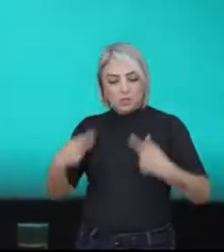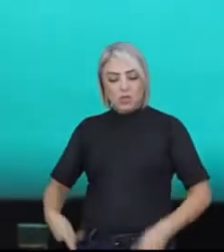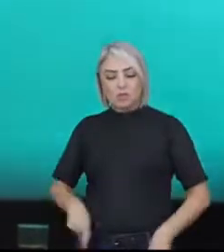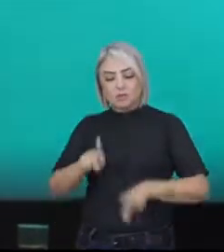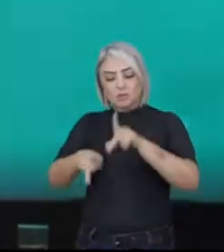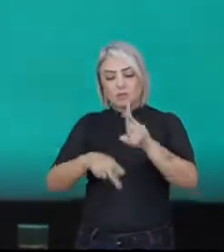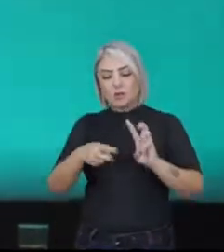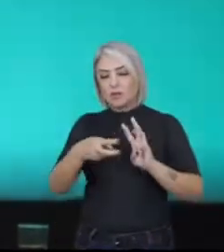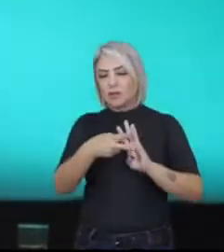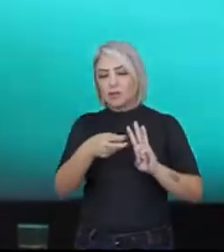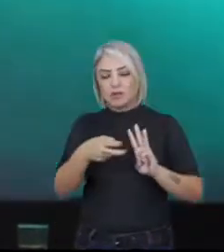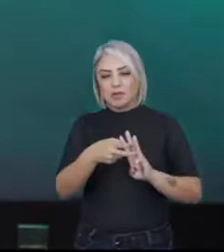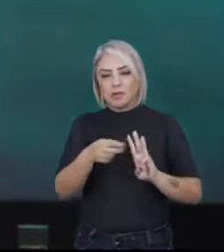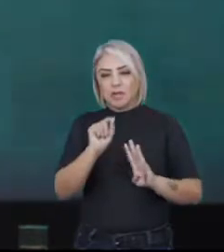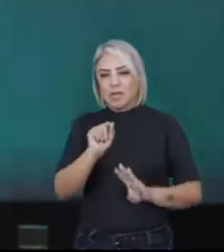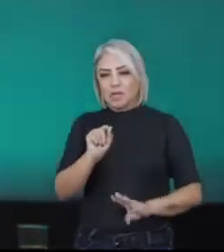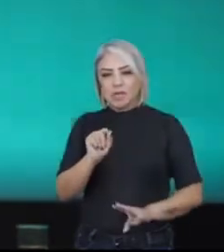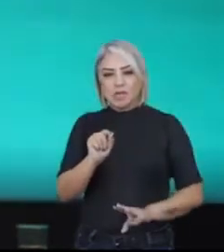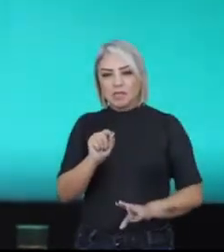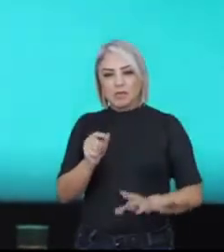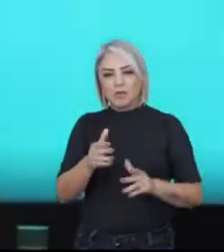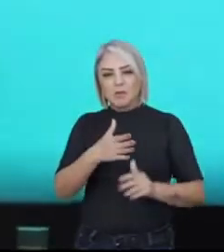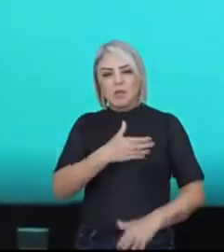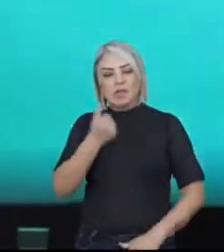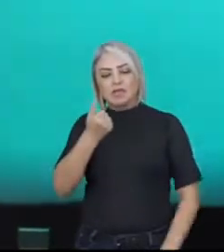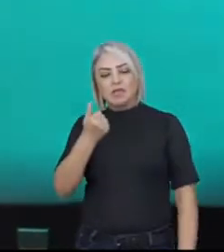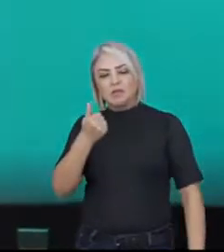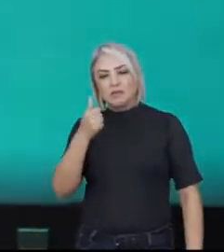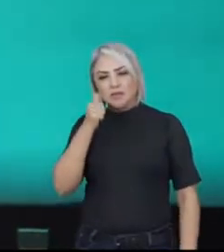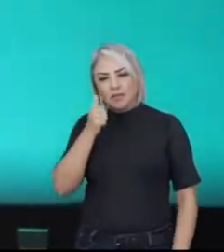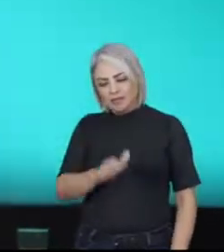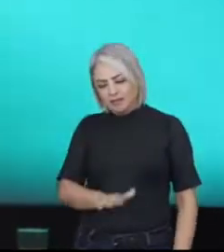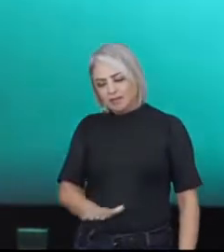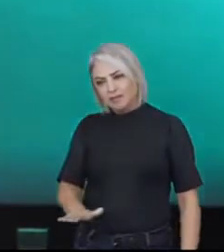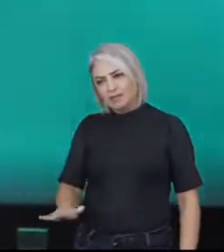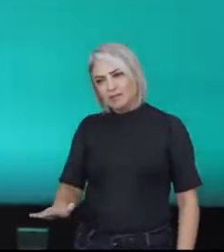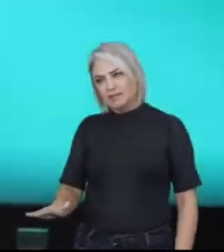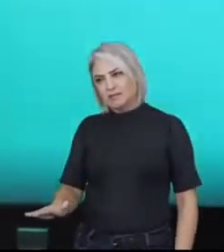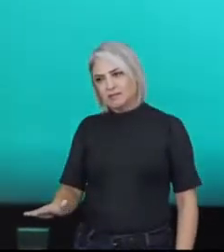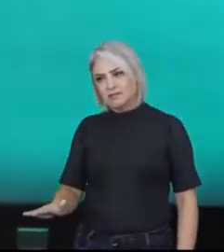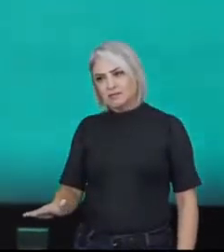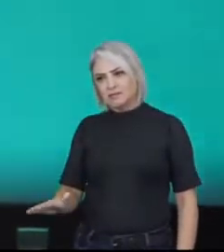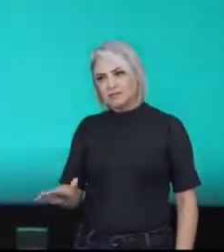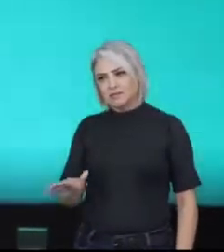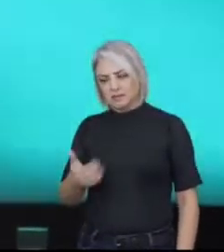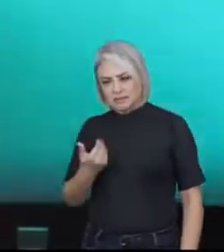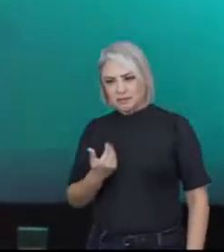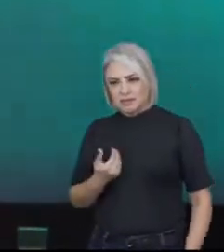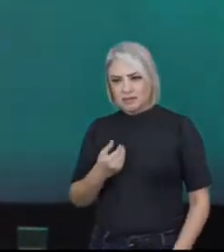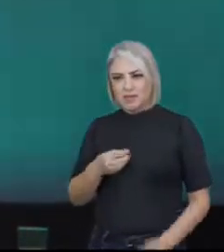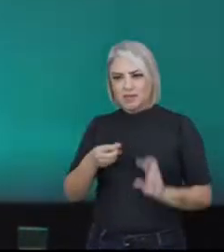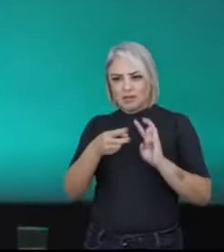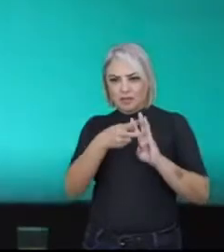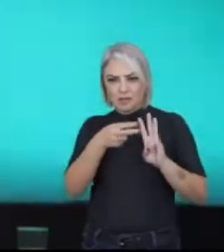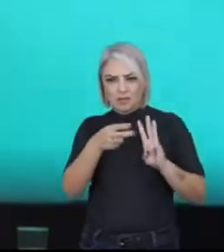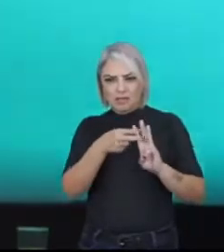sequer criança, como nós vimos recentemente no aldeia Unamami. É dever do